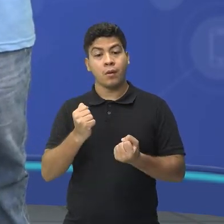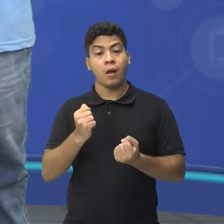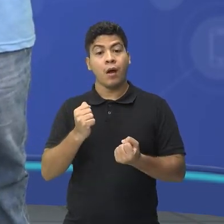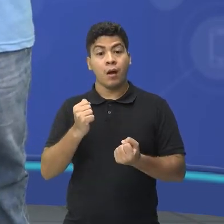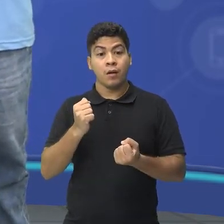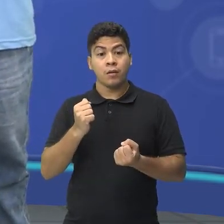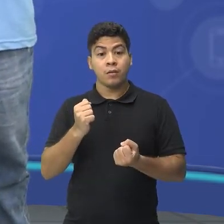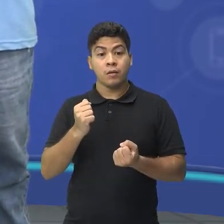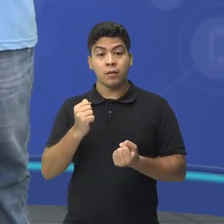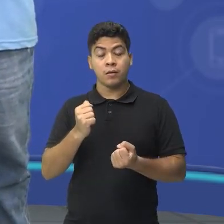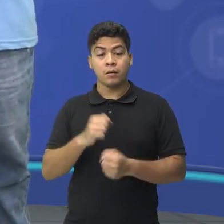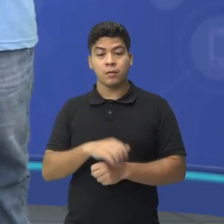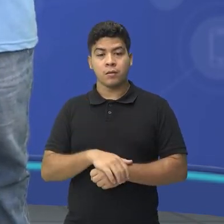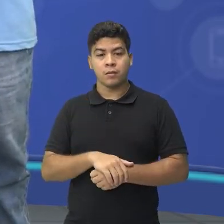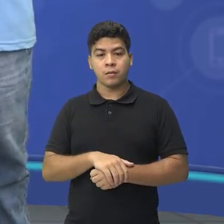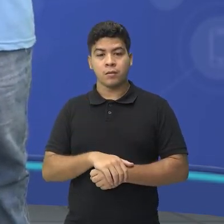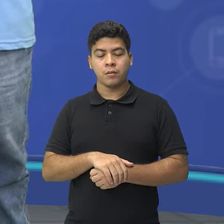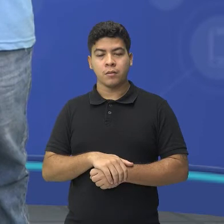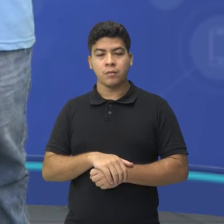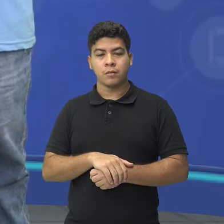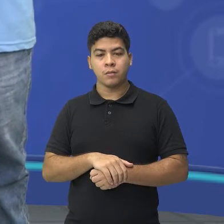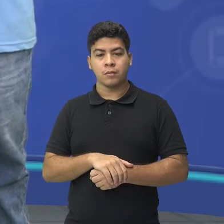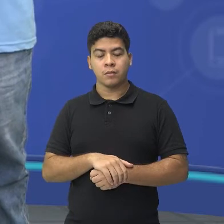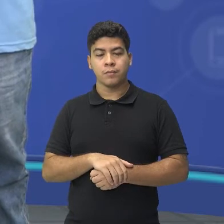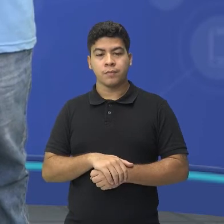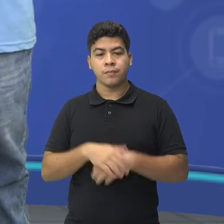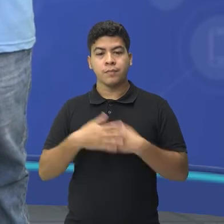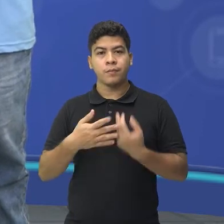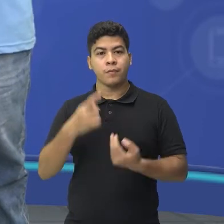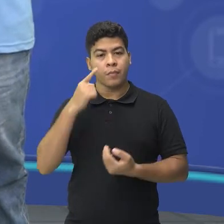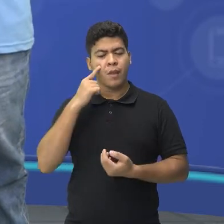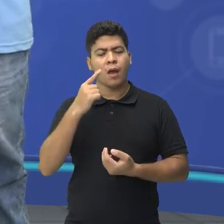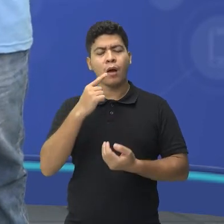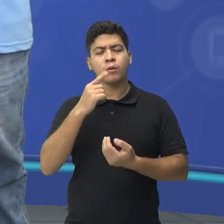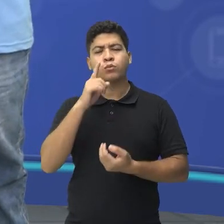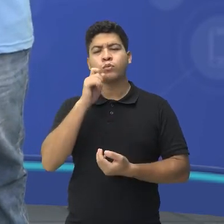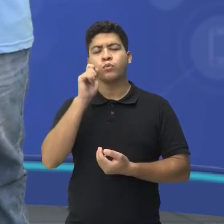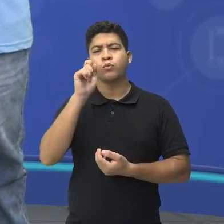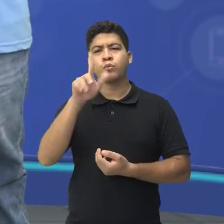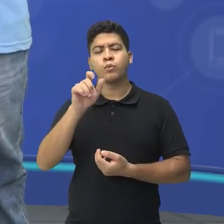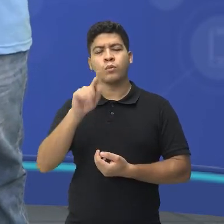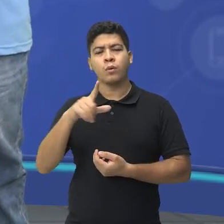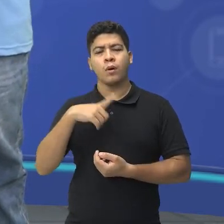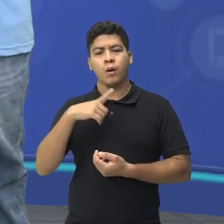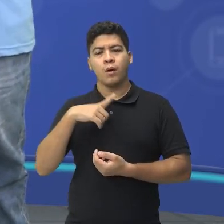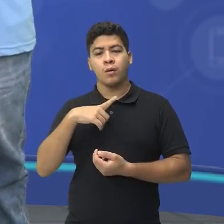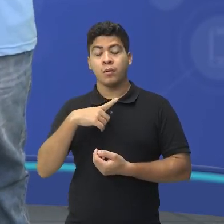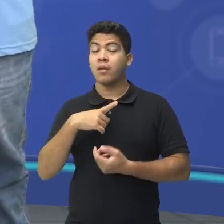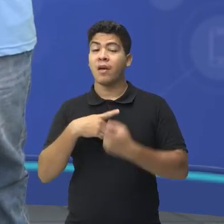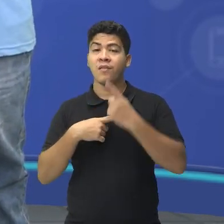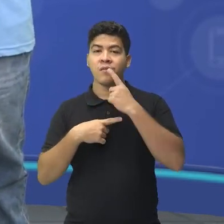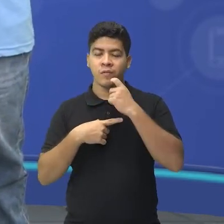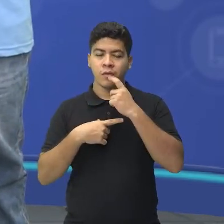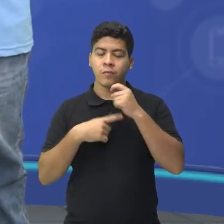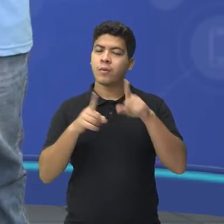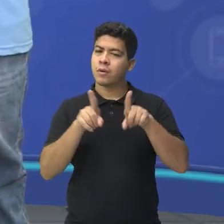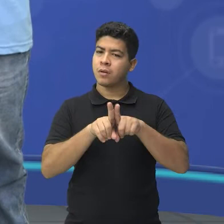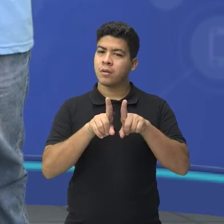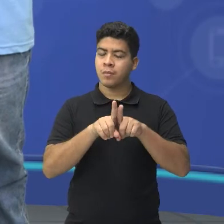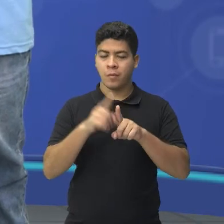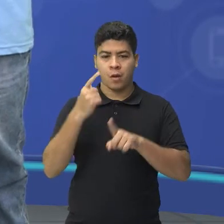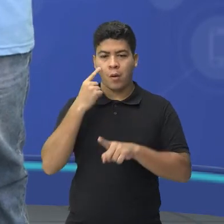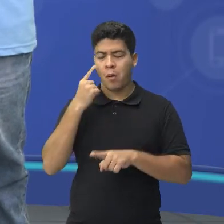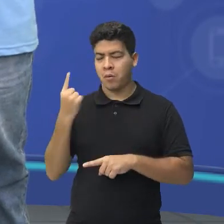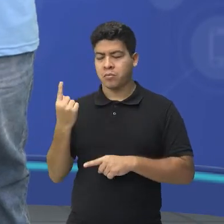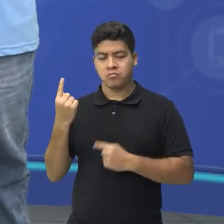área que está achuriada aí, que vocês estão observando, essa área que está de azul destacada, a área de vermelho também que está destacada,